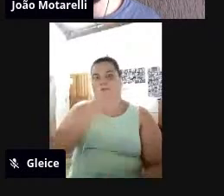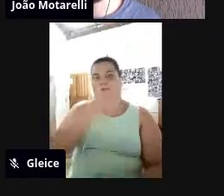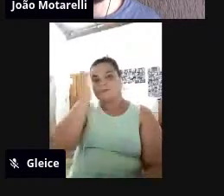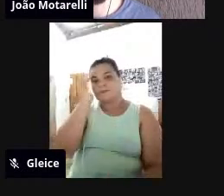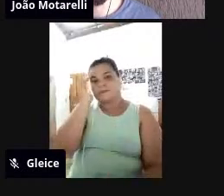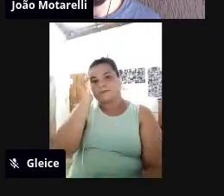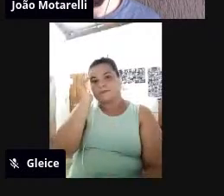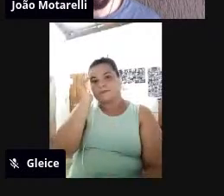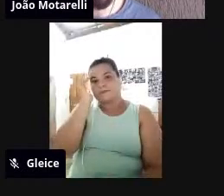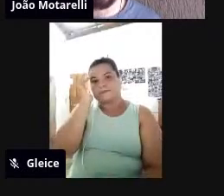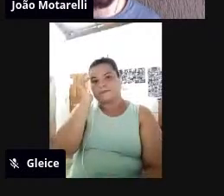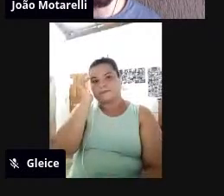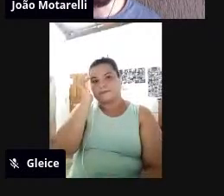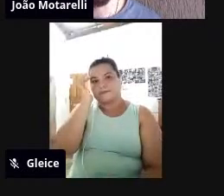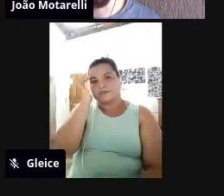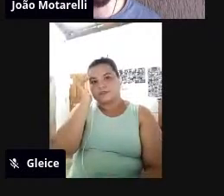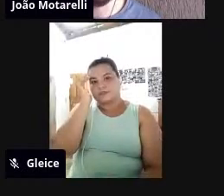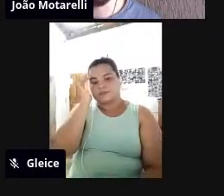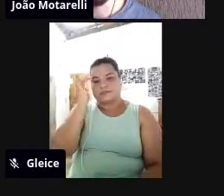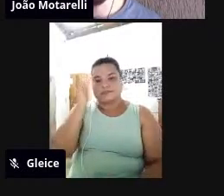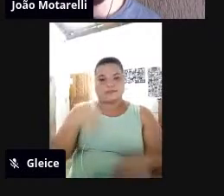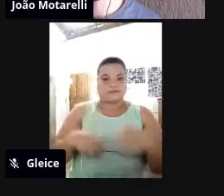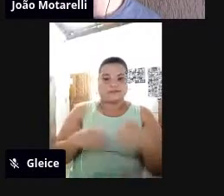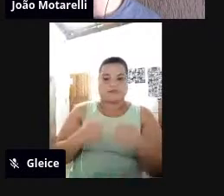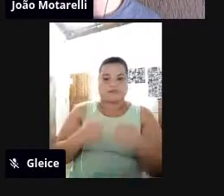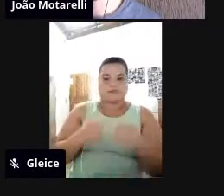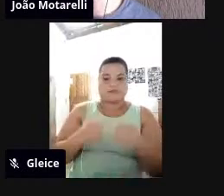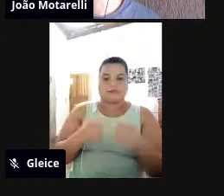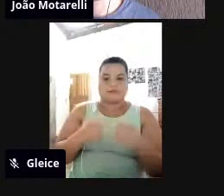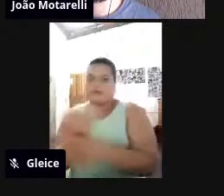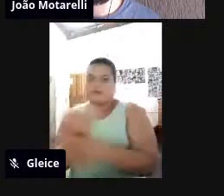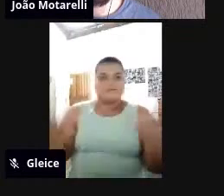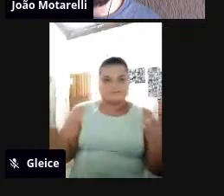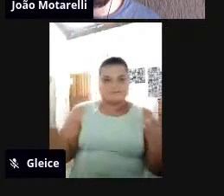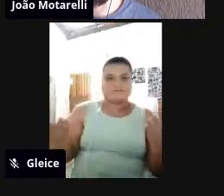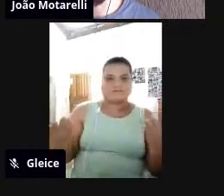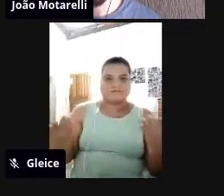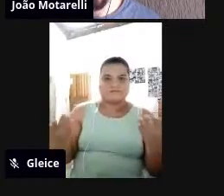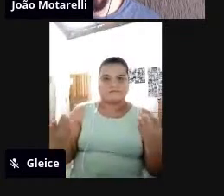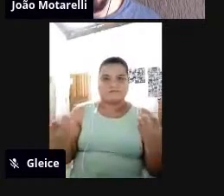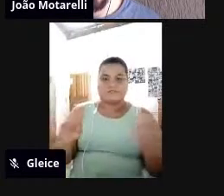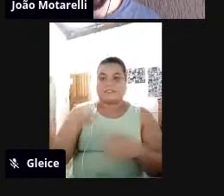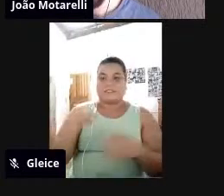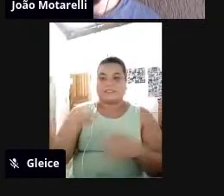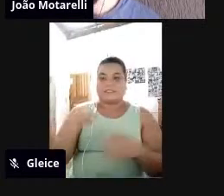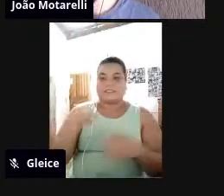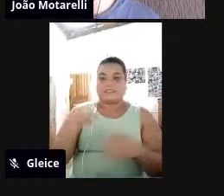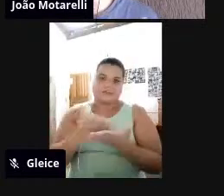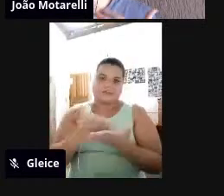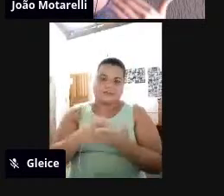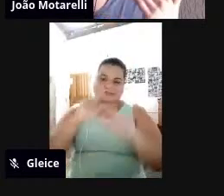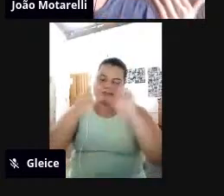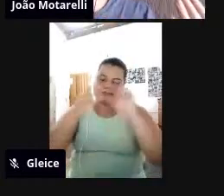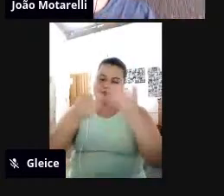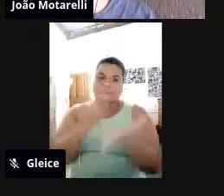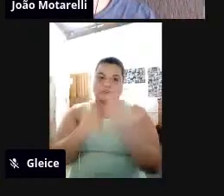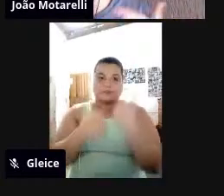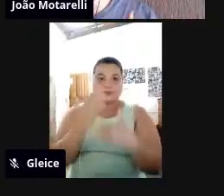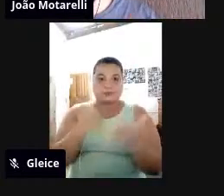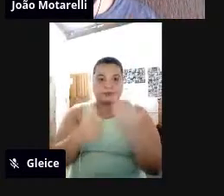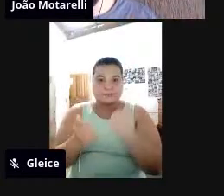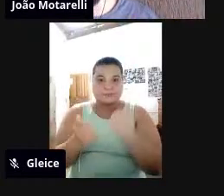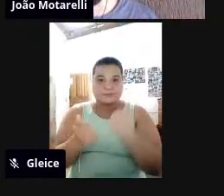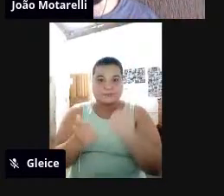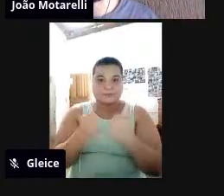a perda de controle ou a perda de performance, e aí a gente vem com um transtorno alimentar. Por quê? Porque o indivíduo começa a lançar mão